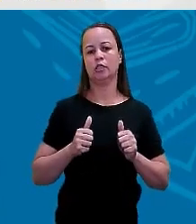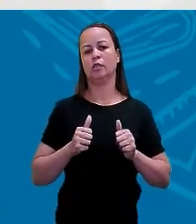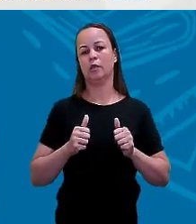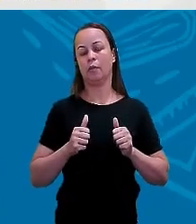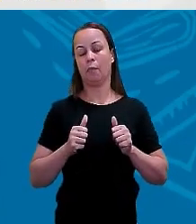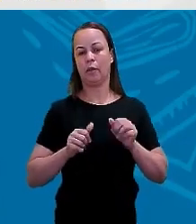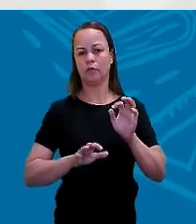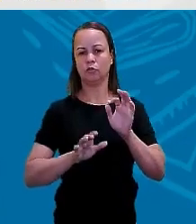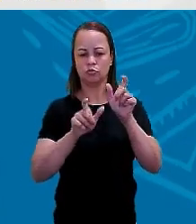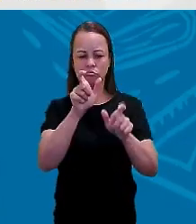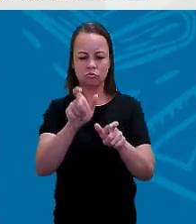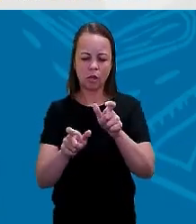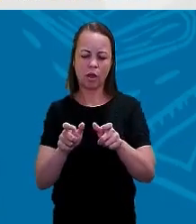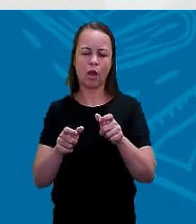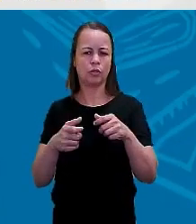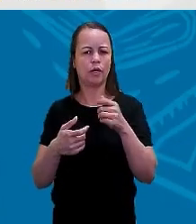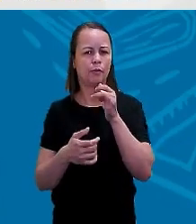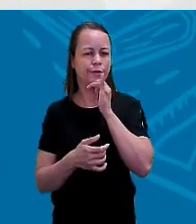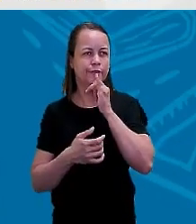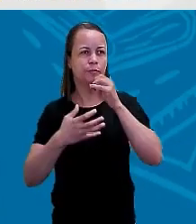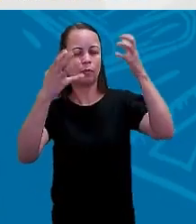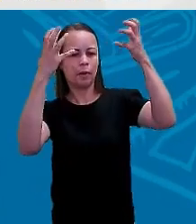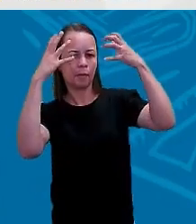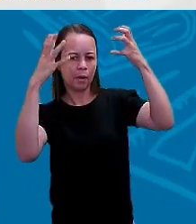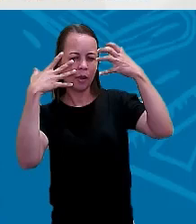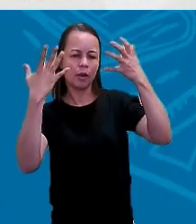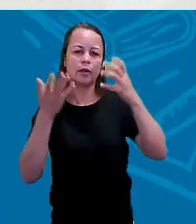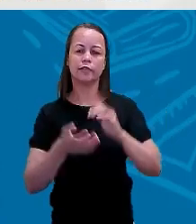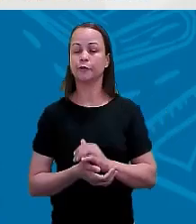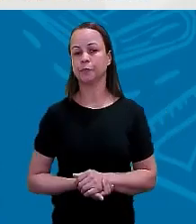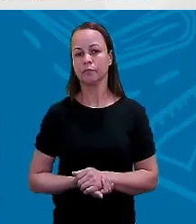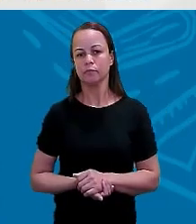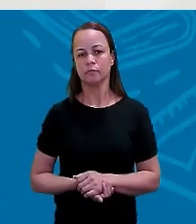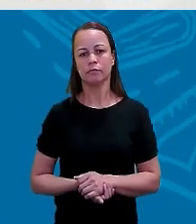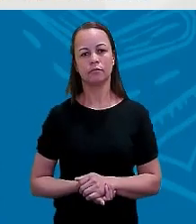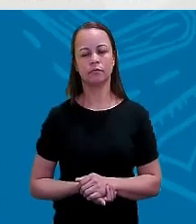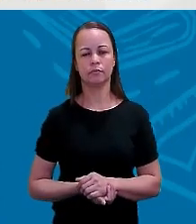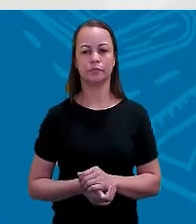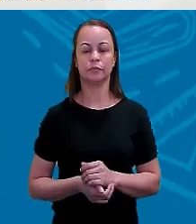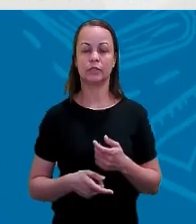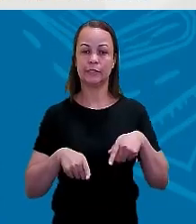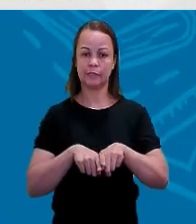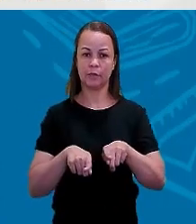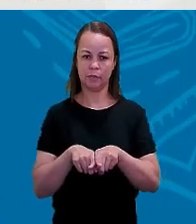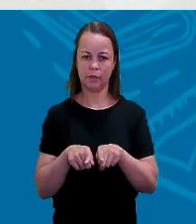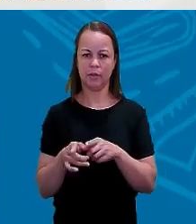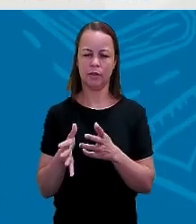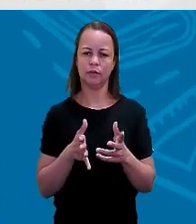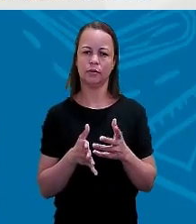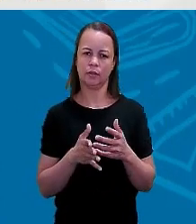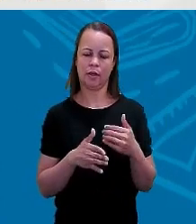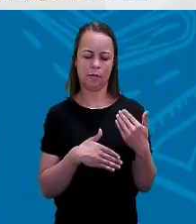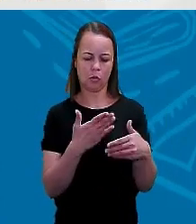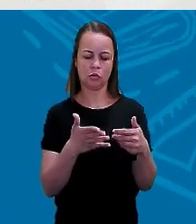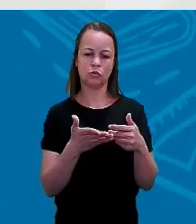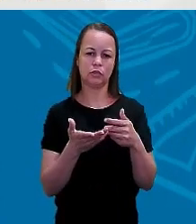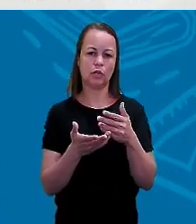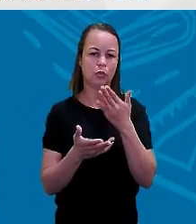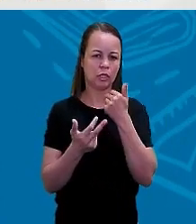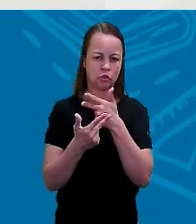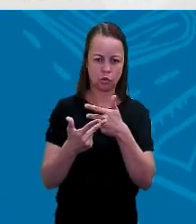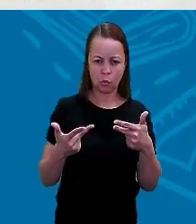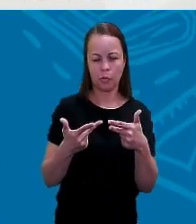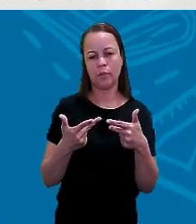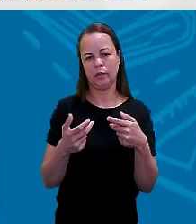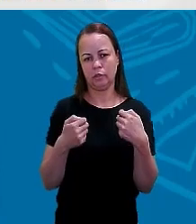né, tomar banho e até mesmo, né, na produção ali dos alimentos, né, das comidas